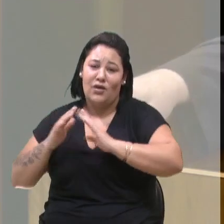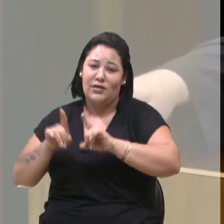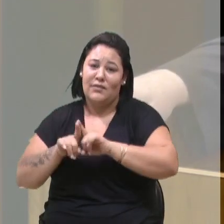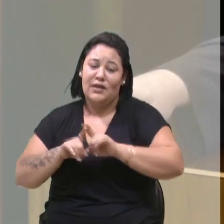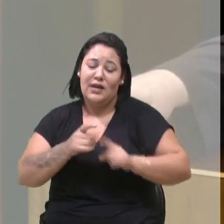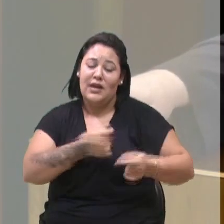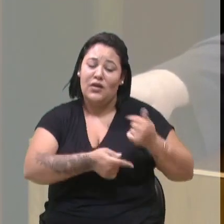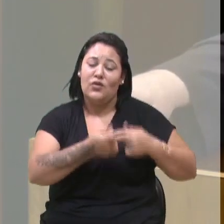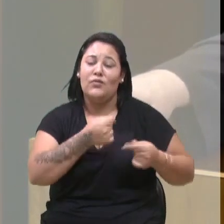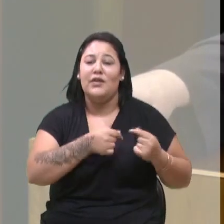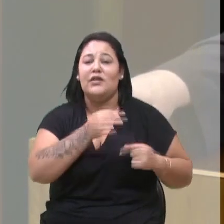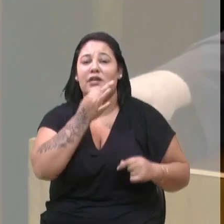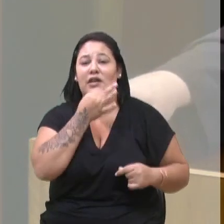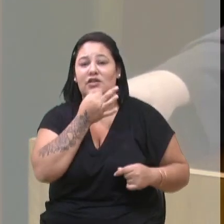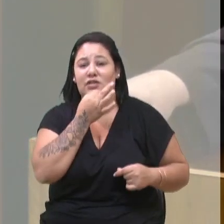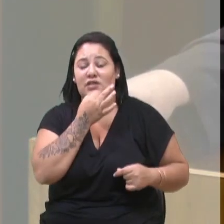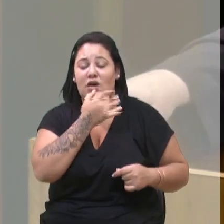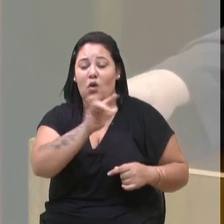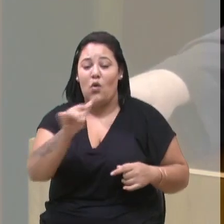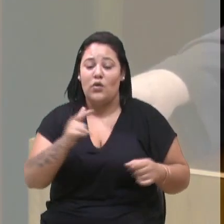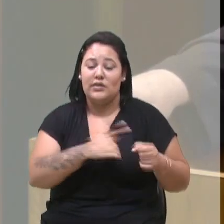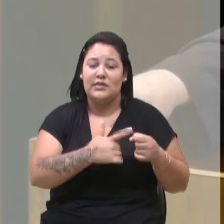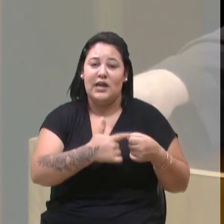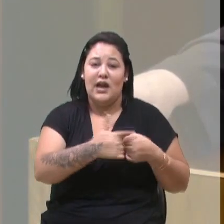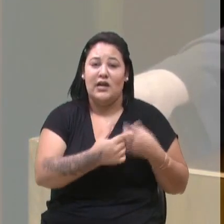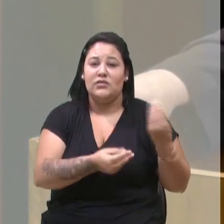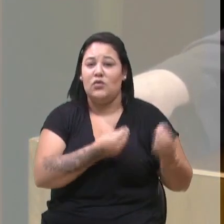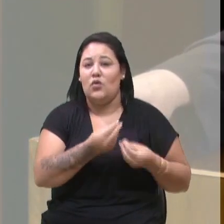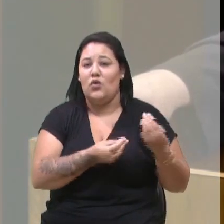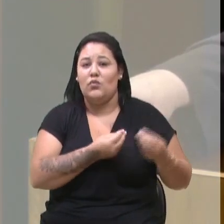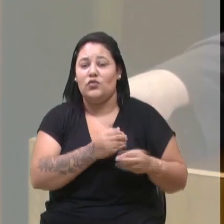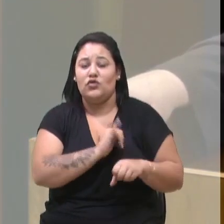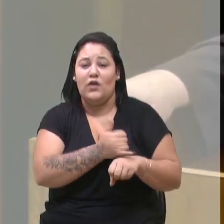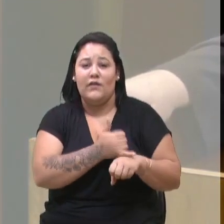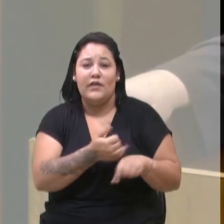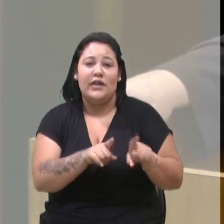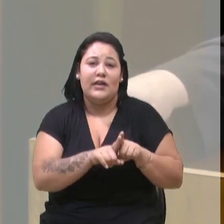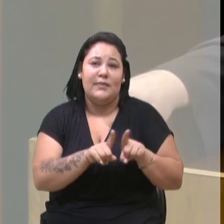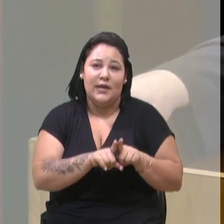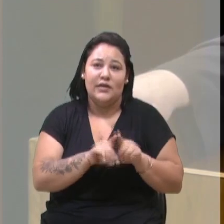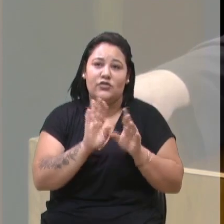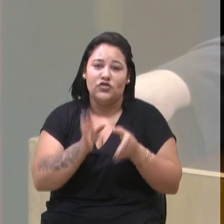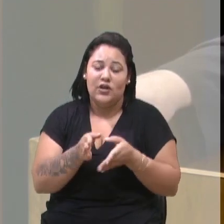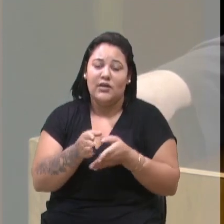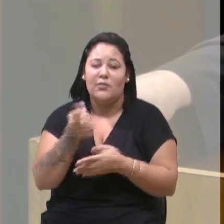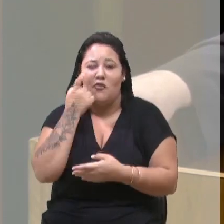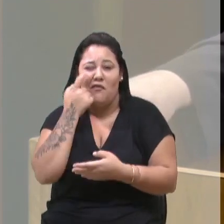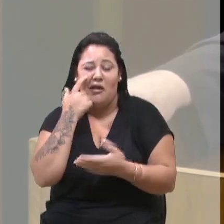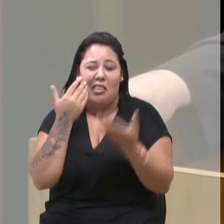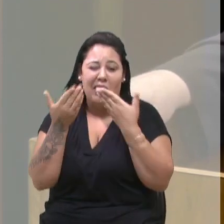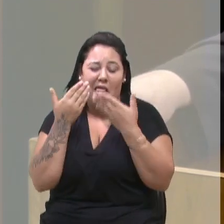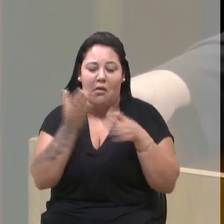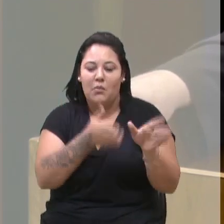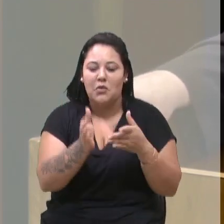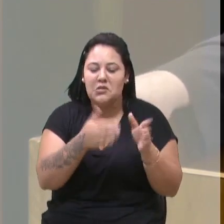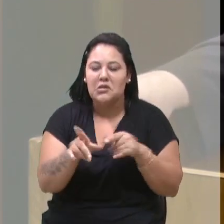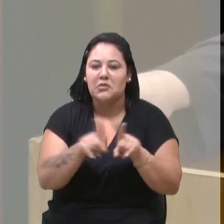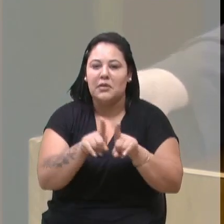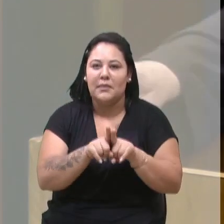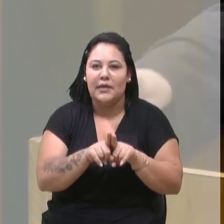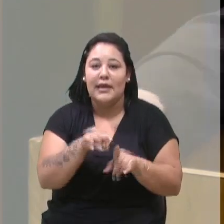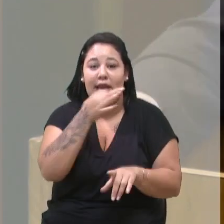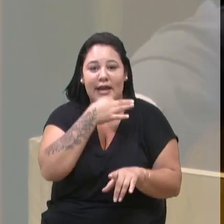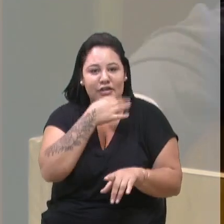de Caxias do Sul. Outras cidades, como Joinville e outras, já estão nos passando em termos de PIB, produção, e Caxias precisa